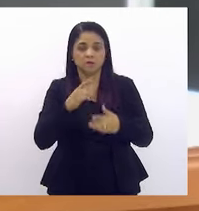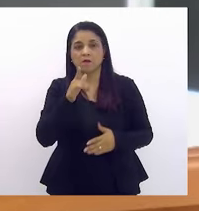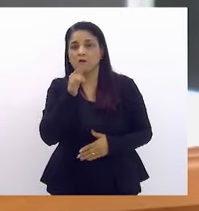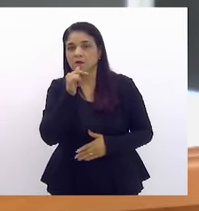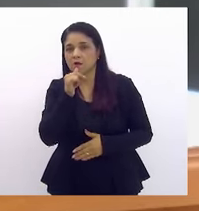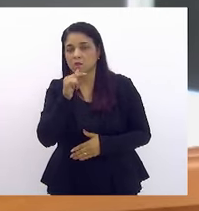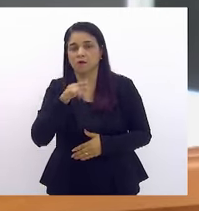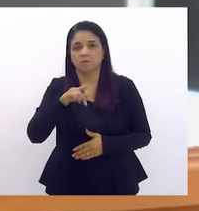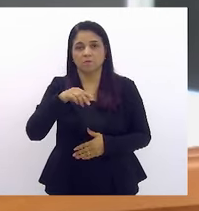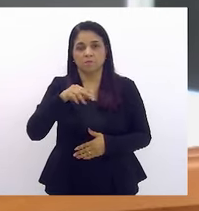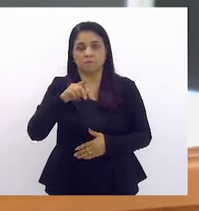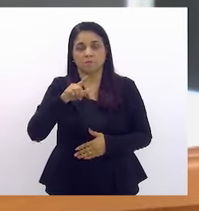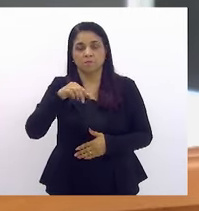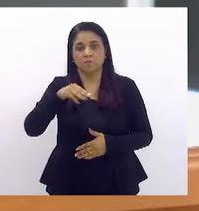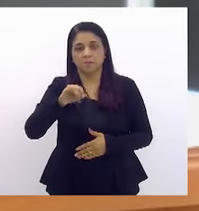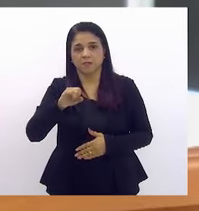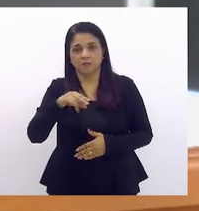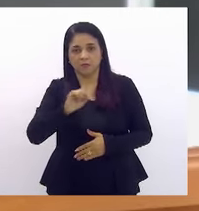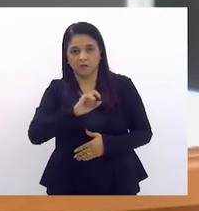e